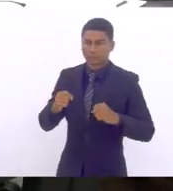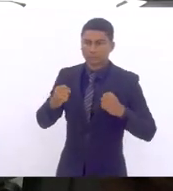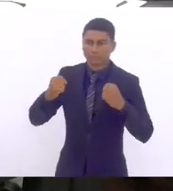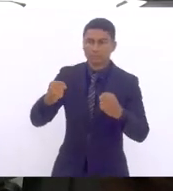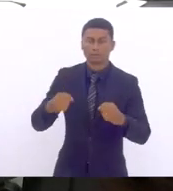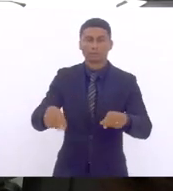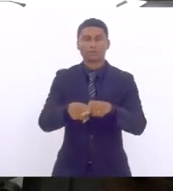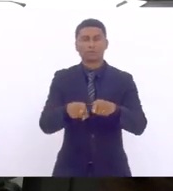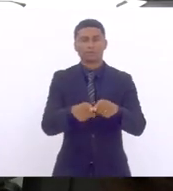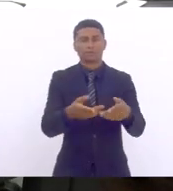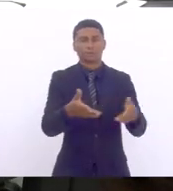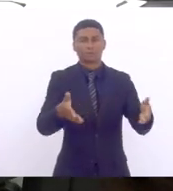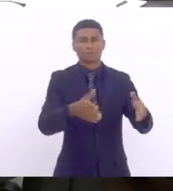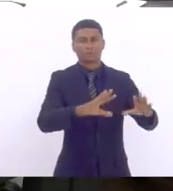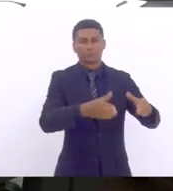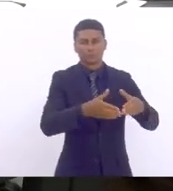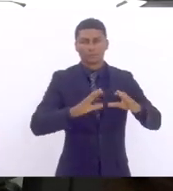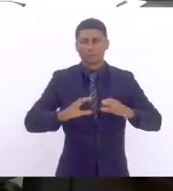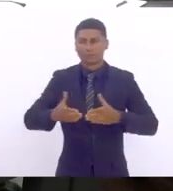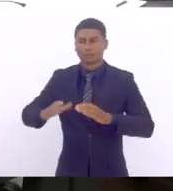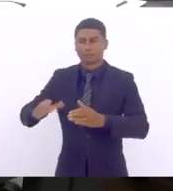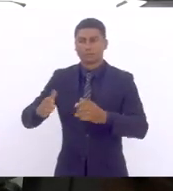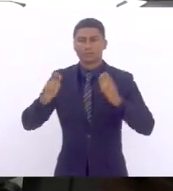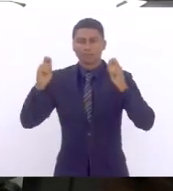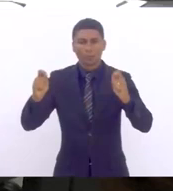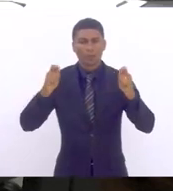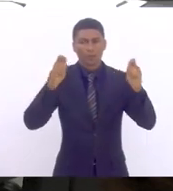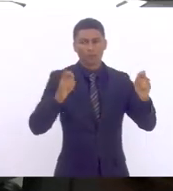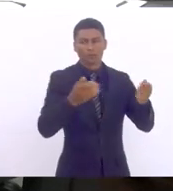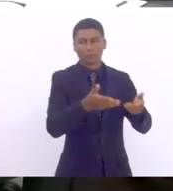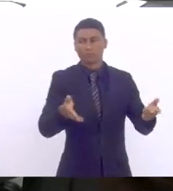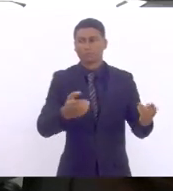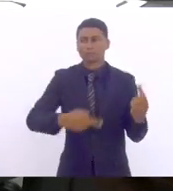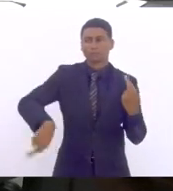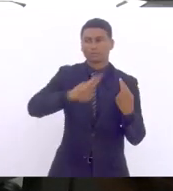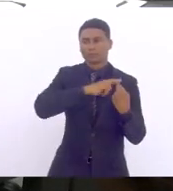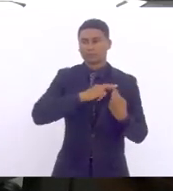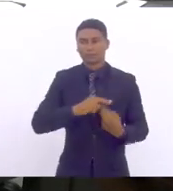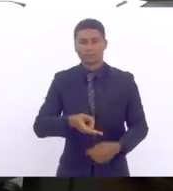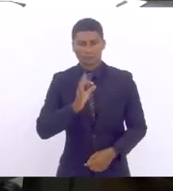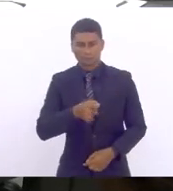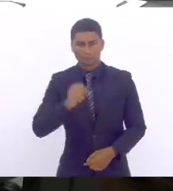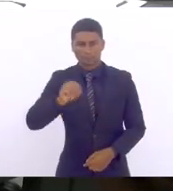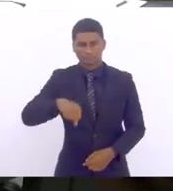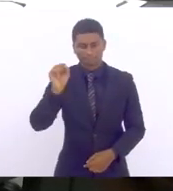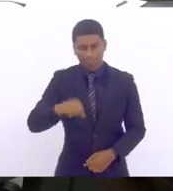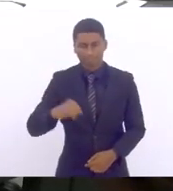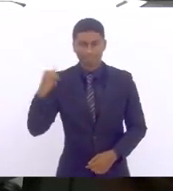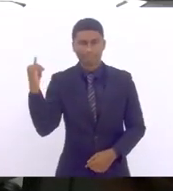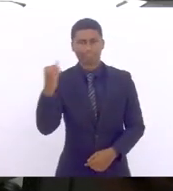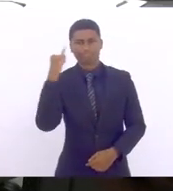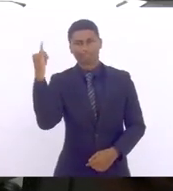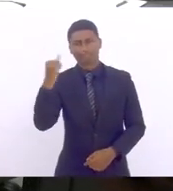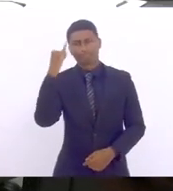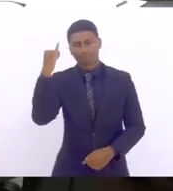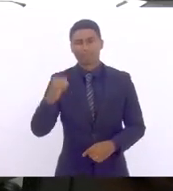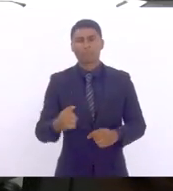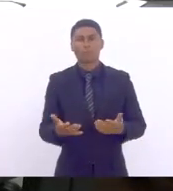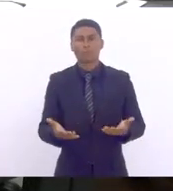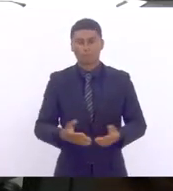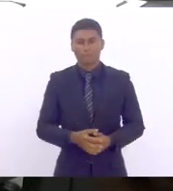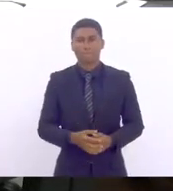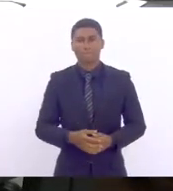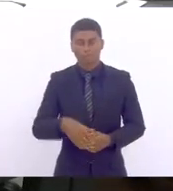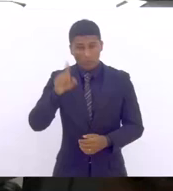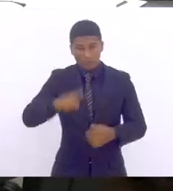parabenizar as torcidas organizadas que estão fazendo o seu papel de reivindicar um processo tão importante que é o reconhecimento